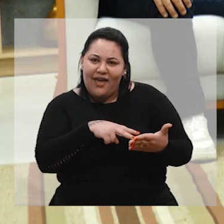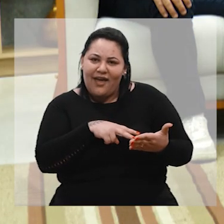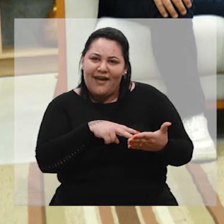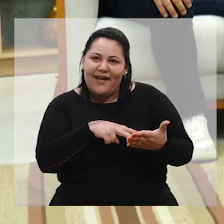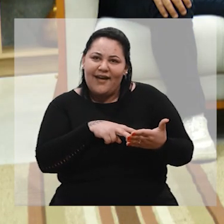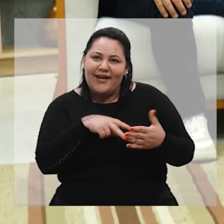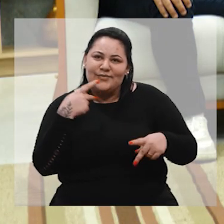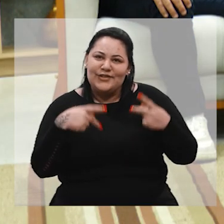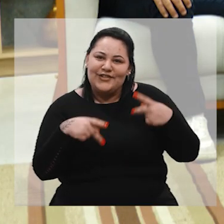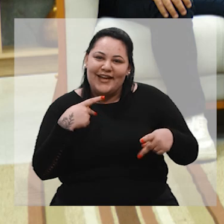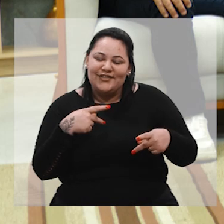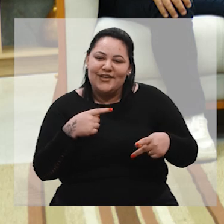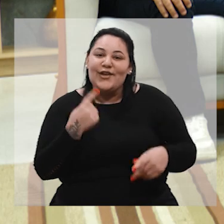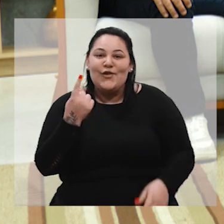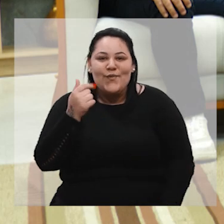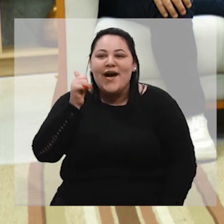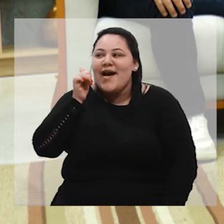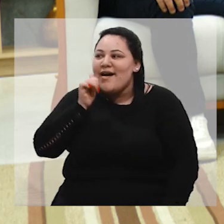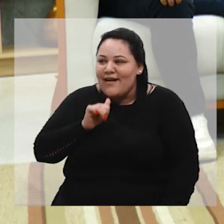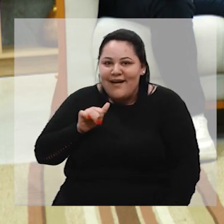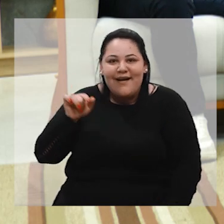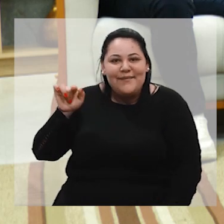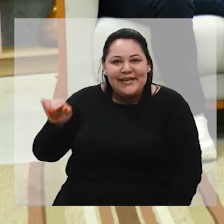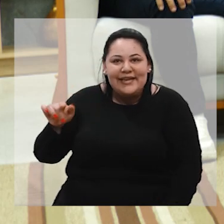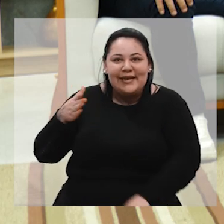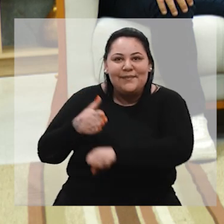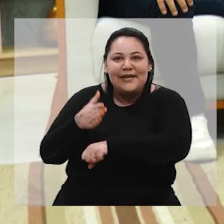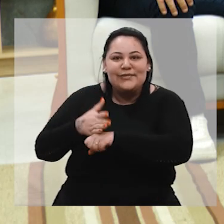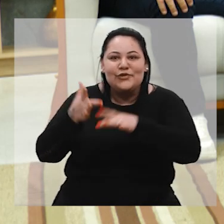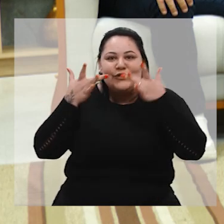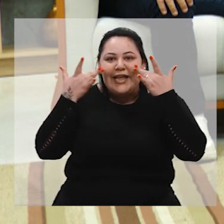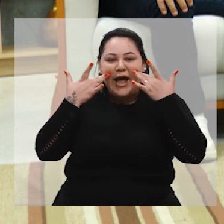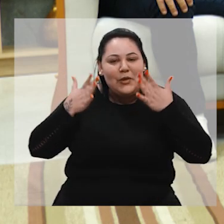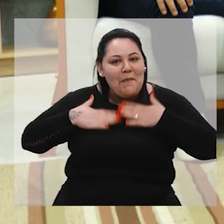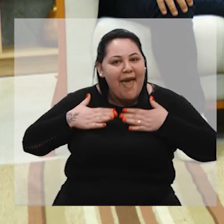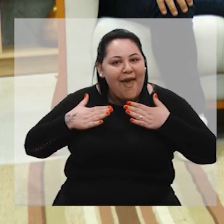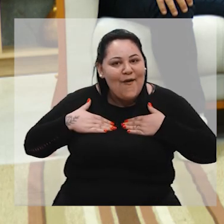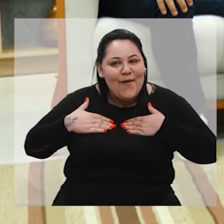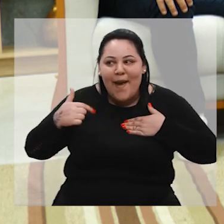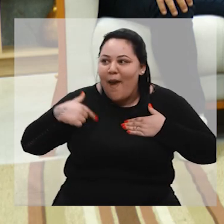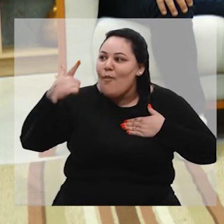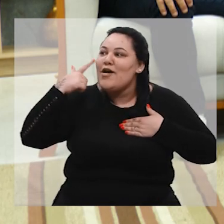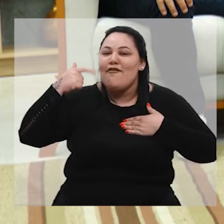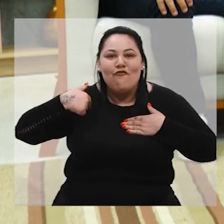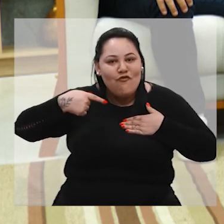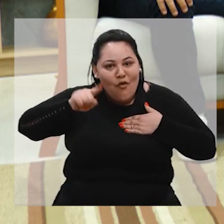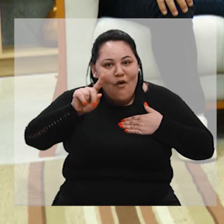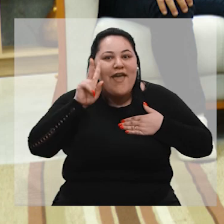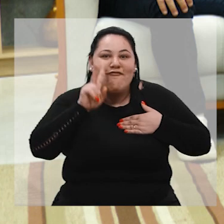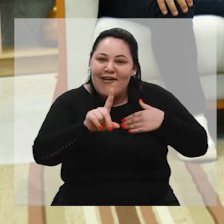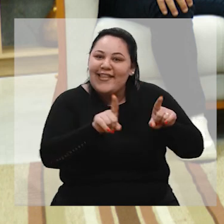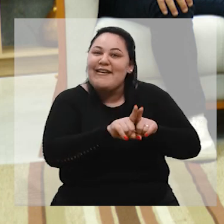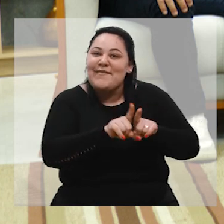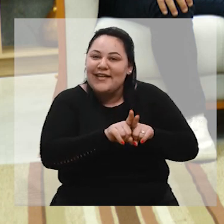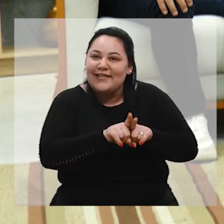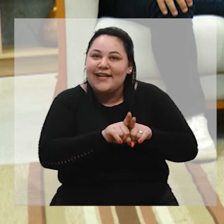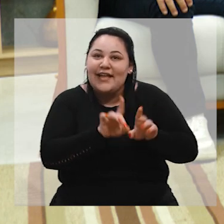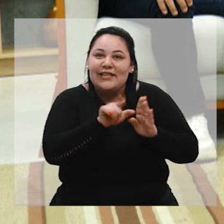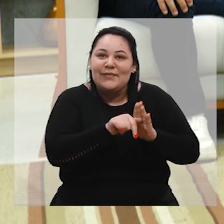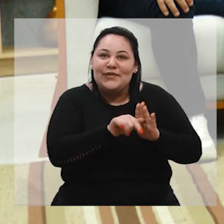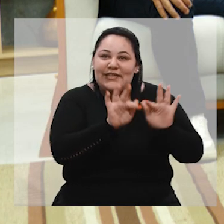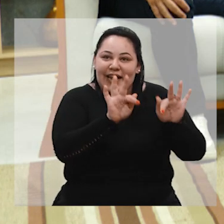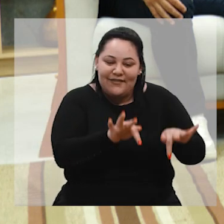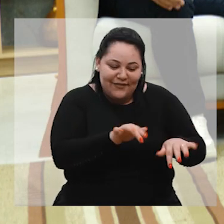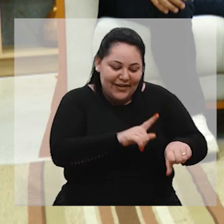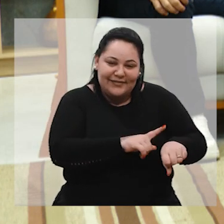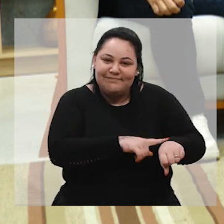convite. Aí depois eu comecei a ler os artistas e uma das artistas era essa menina. Olha só. E eu fui. Eu disse, não, vou